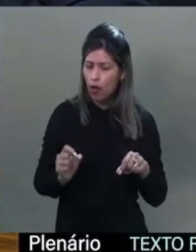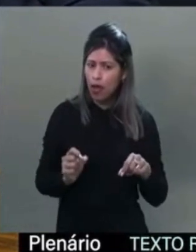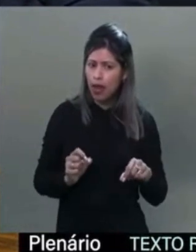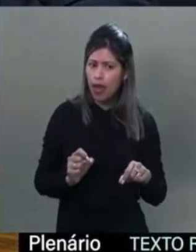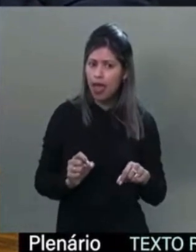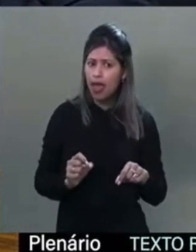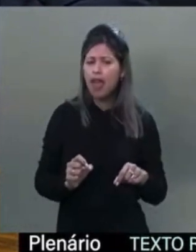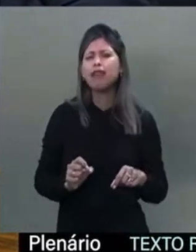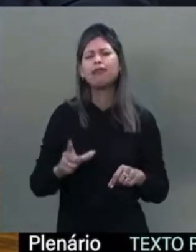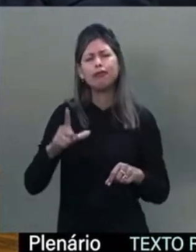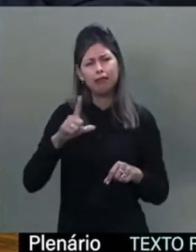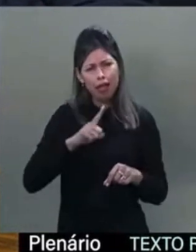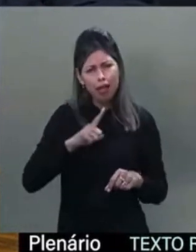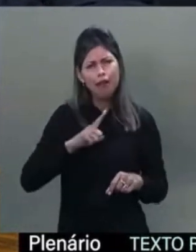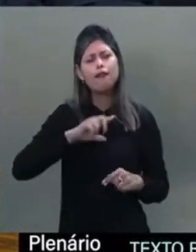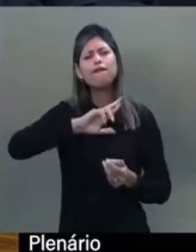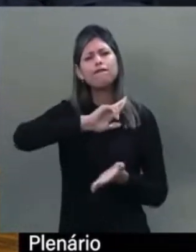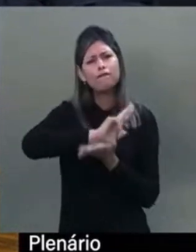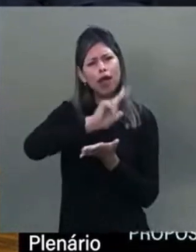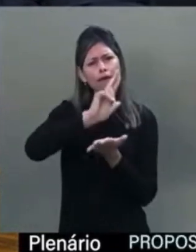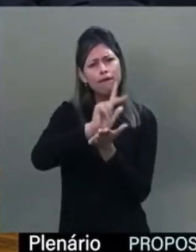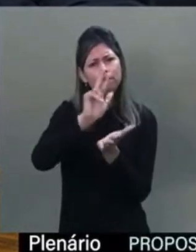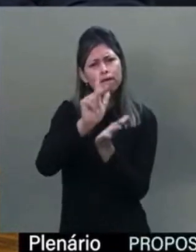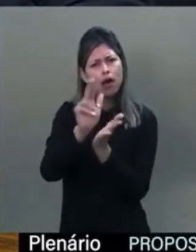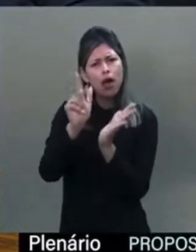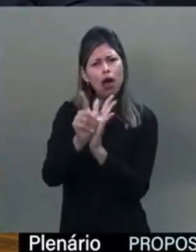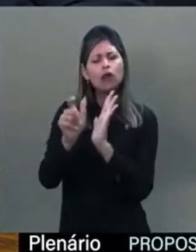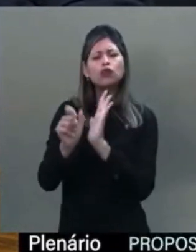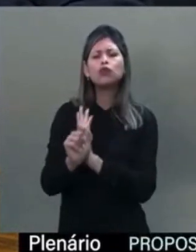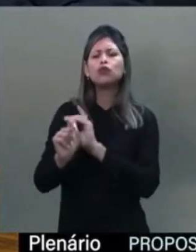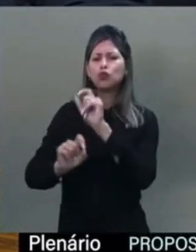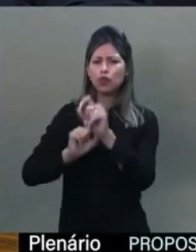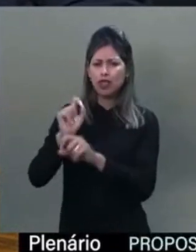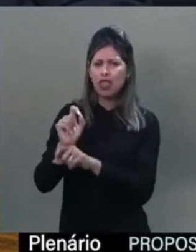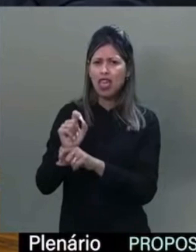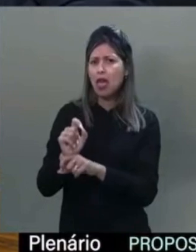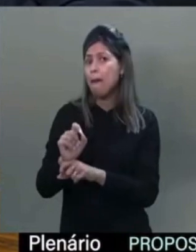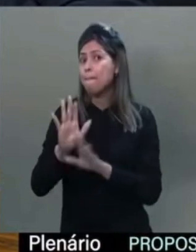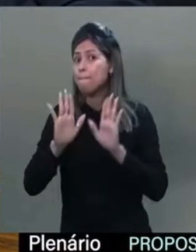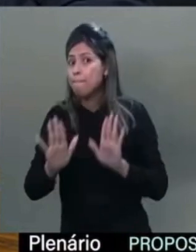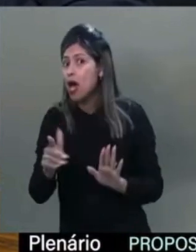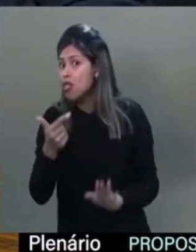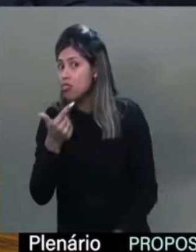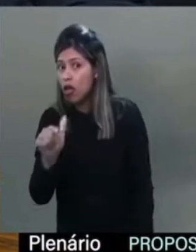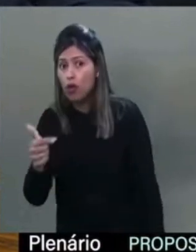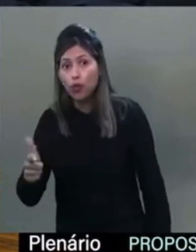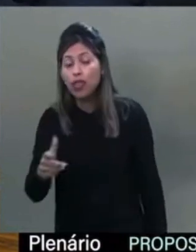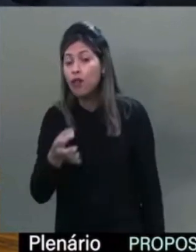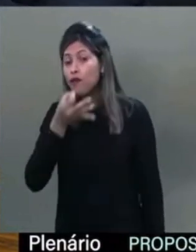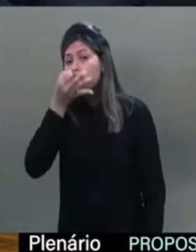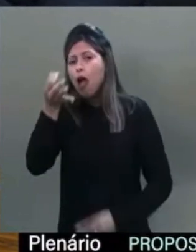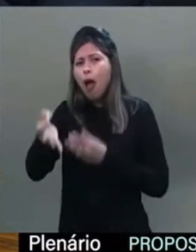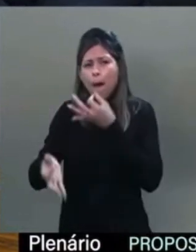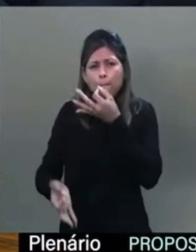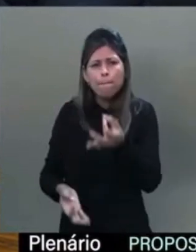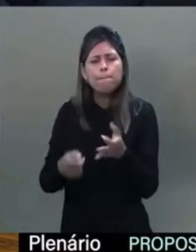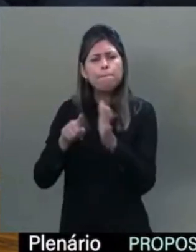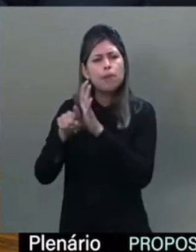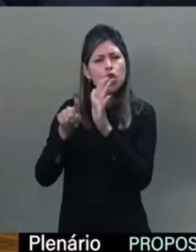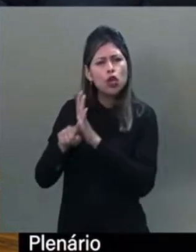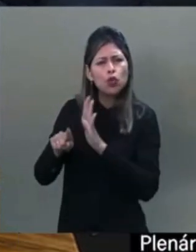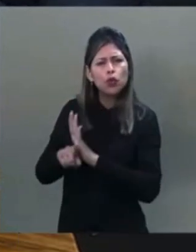para várias agências. E não houve o questionamento sobre a legitimidade